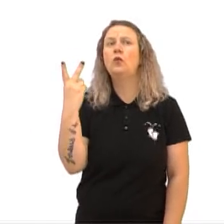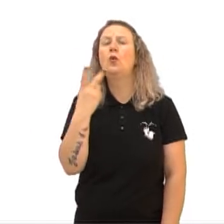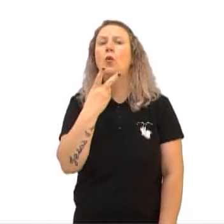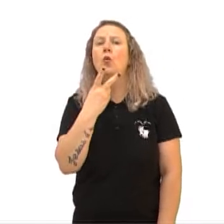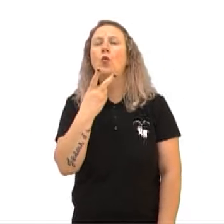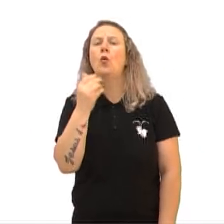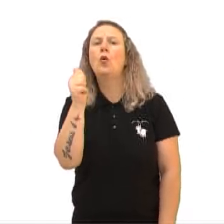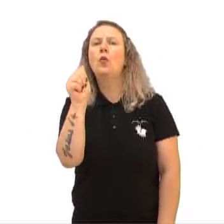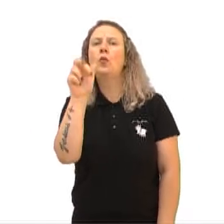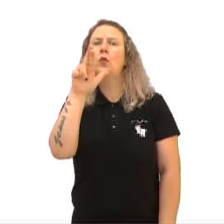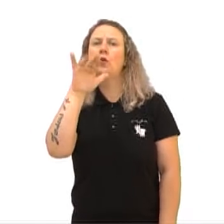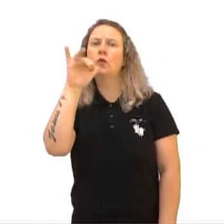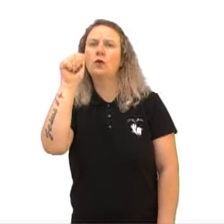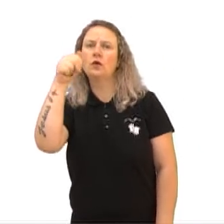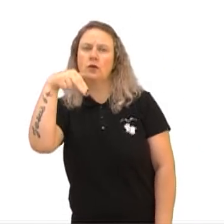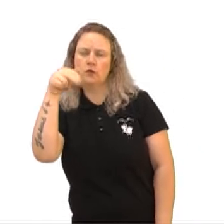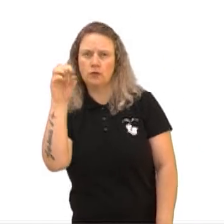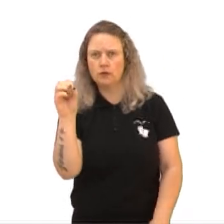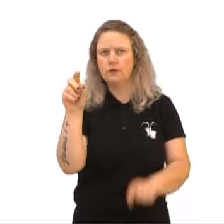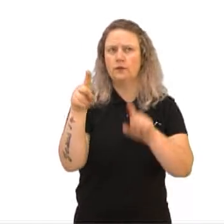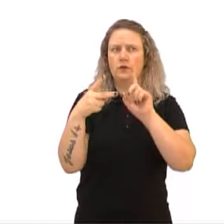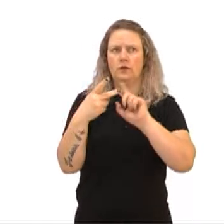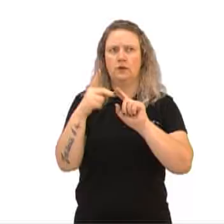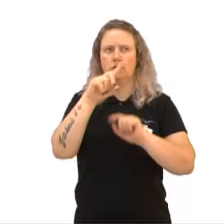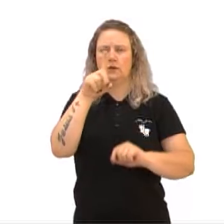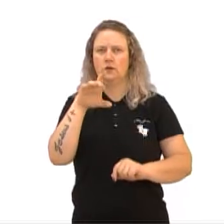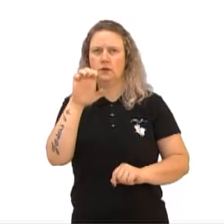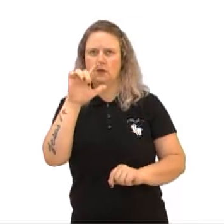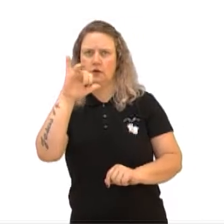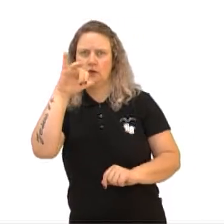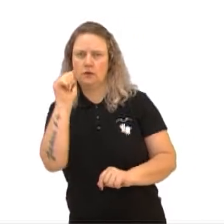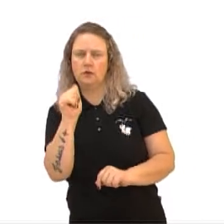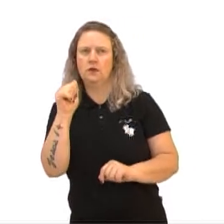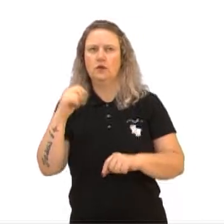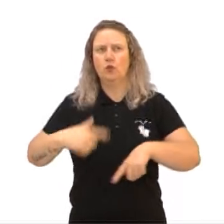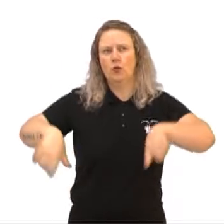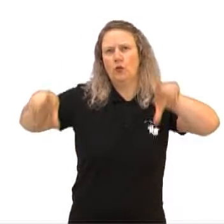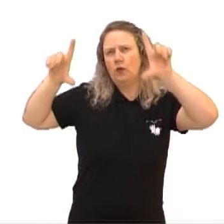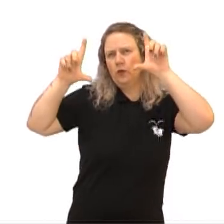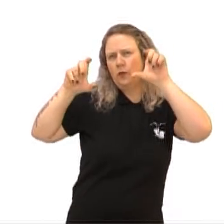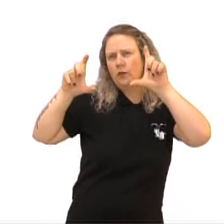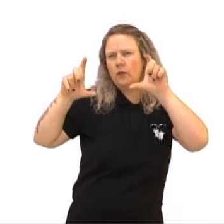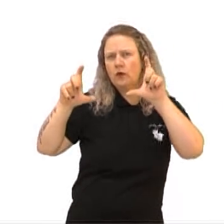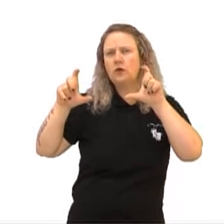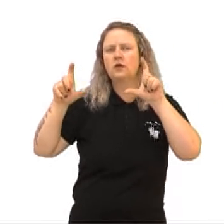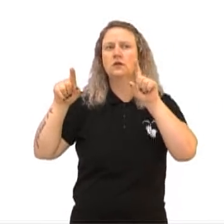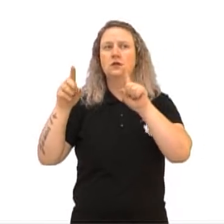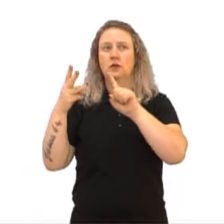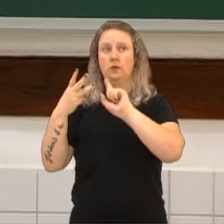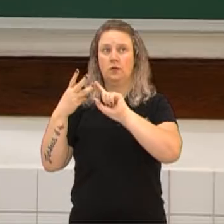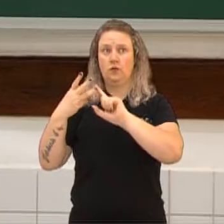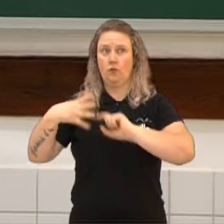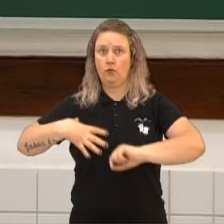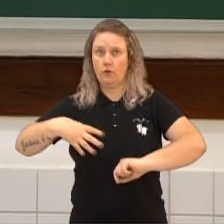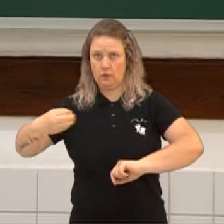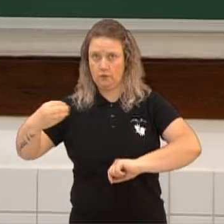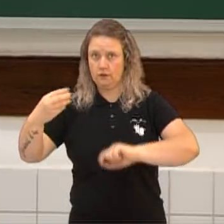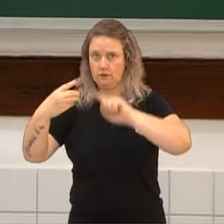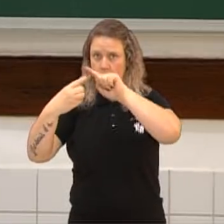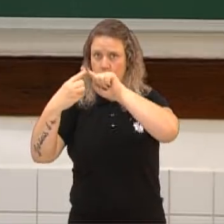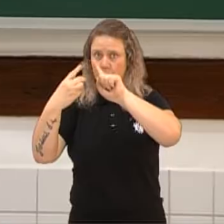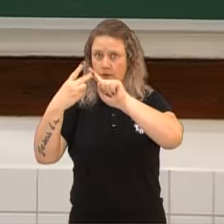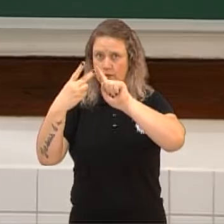que é seu filho. Eles estão posando para uma foto, né, com tapeçarias da arte armorial lá em Recife, no ano